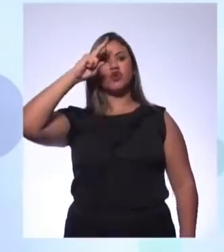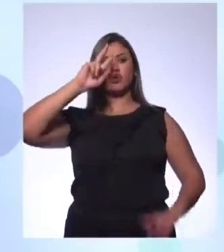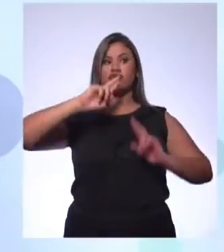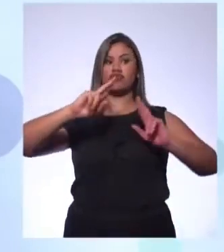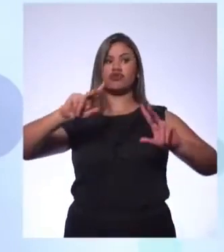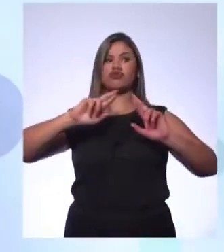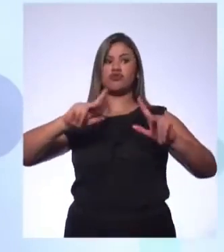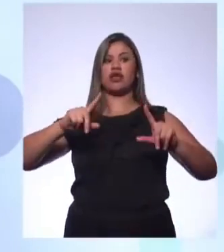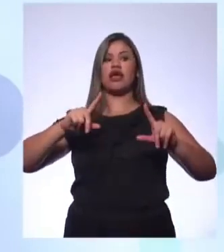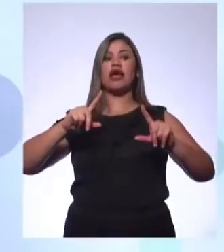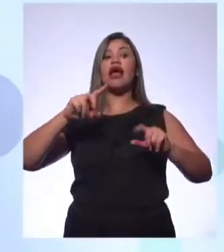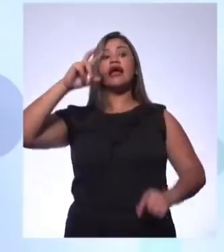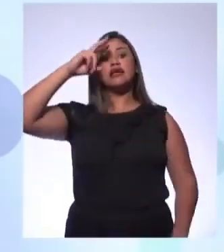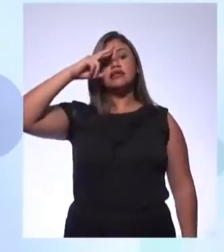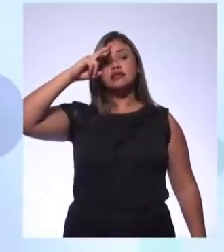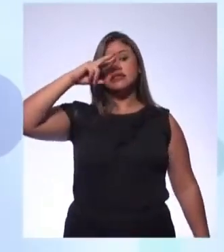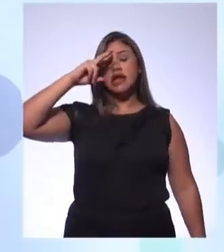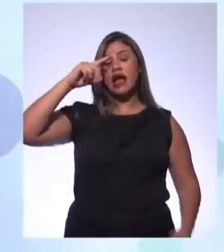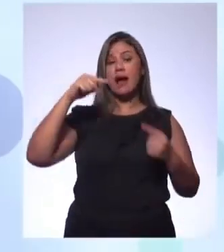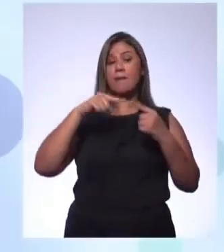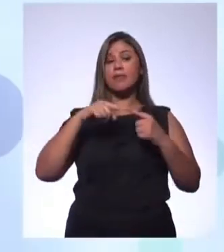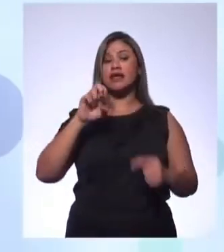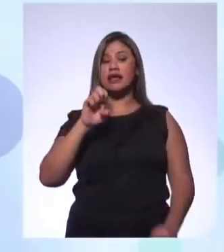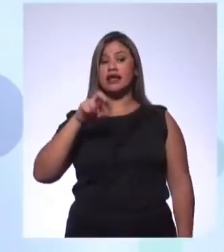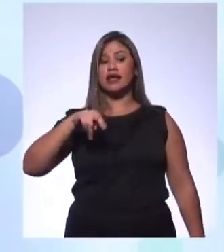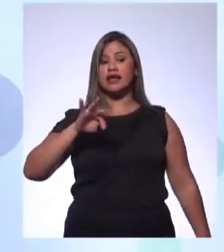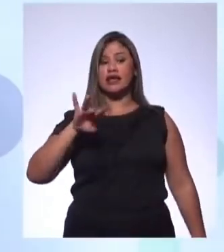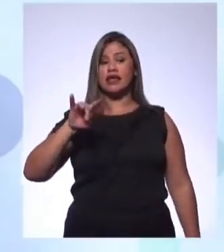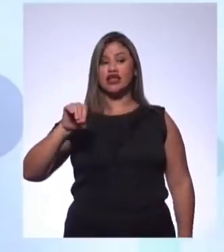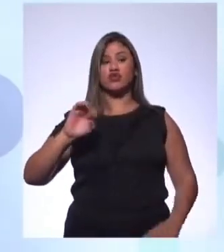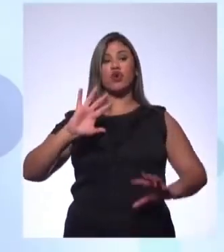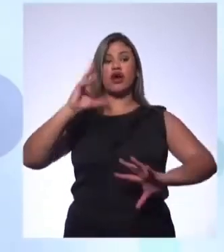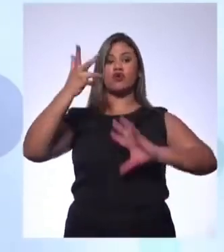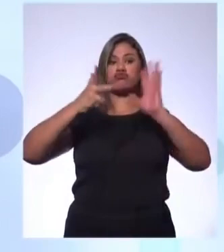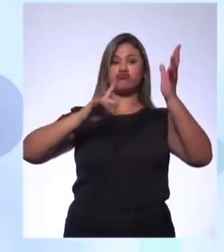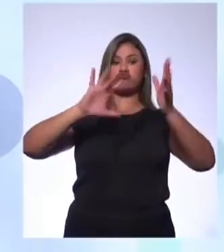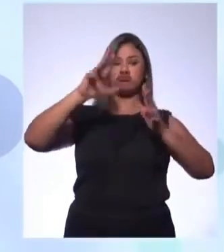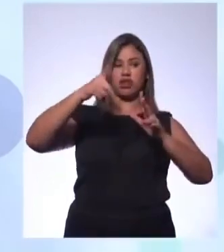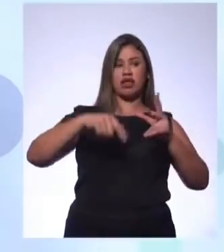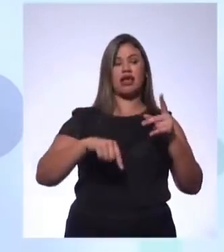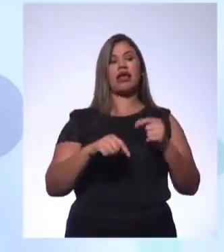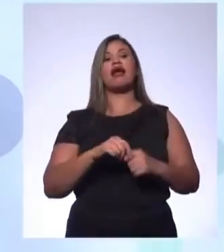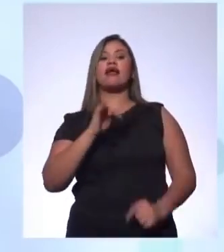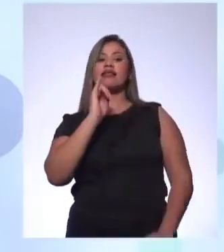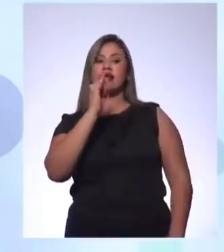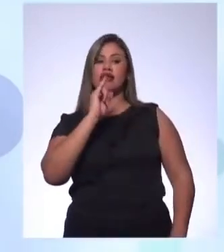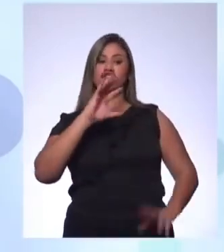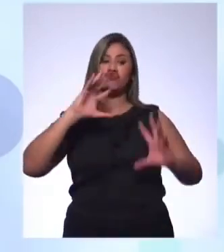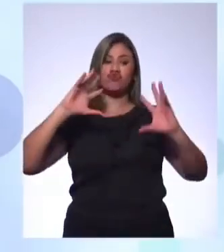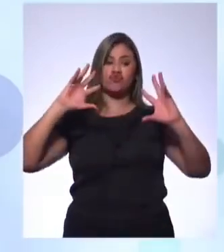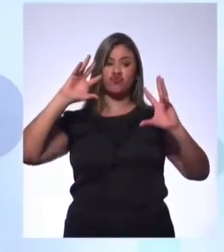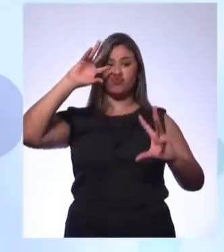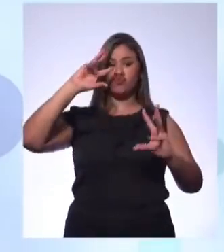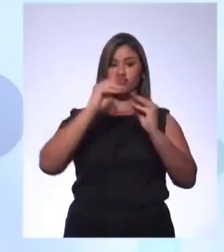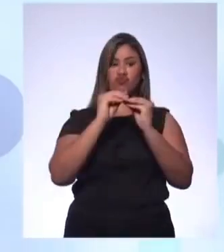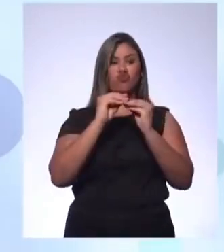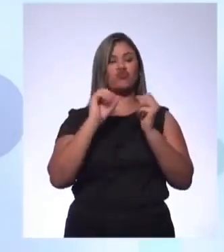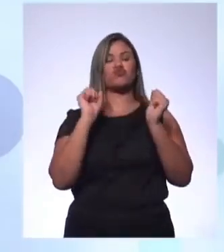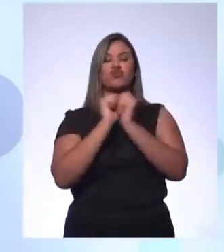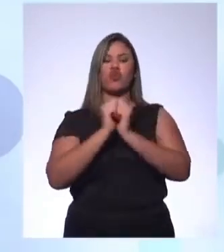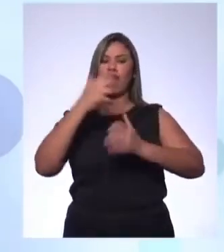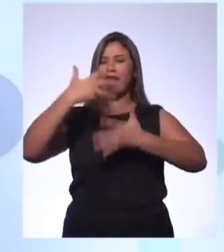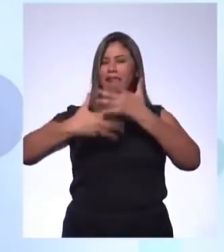gente chama o enredo. O enredo é a sequência de ações da história. A narrativa é o conjunto de tudo isto. Tá confuso?